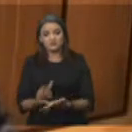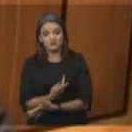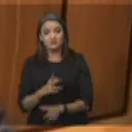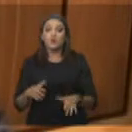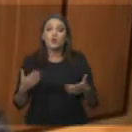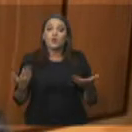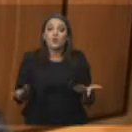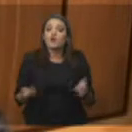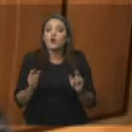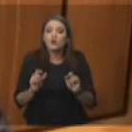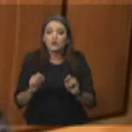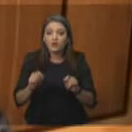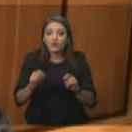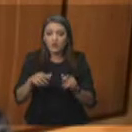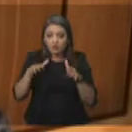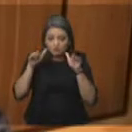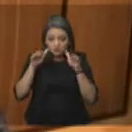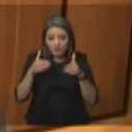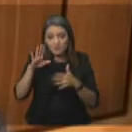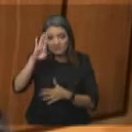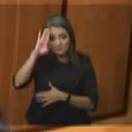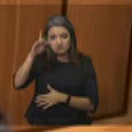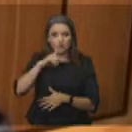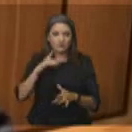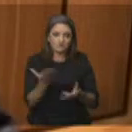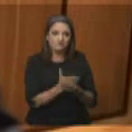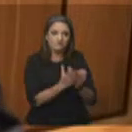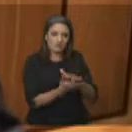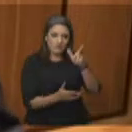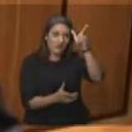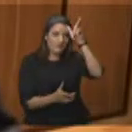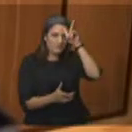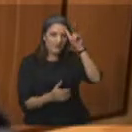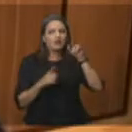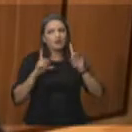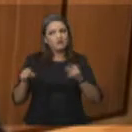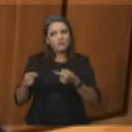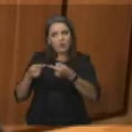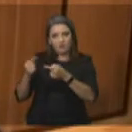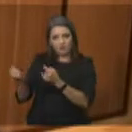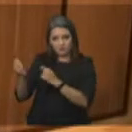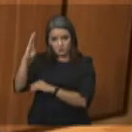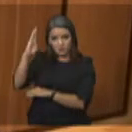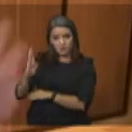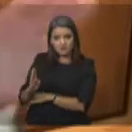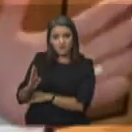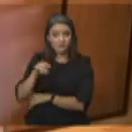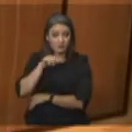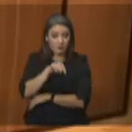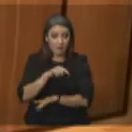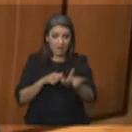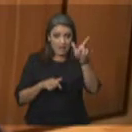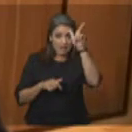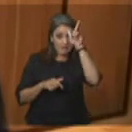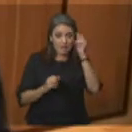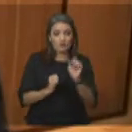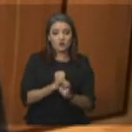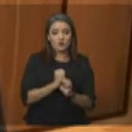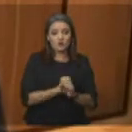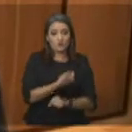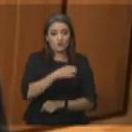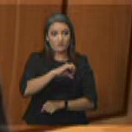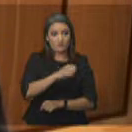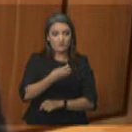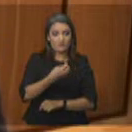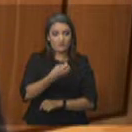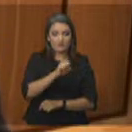o núcleo dogmático essencial do caso alemão que se aplicaria ao caso brasileiro? O que o caso do censo alemão de 83 traz de novo,